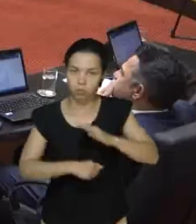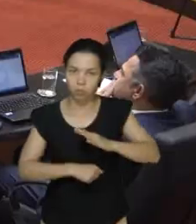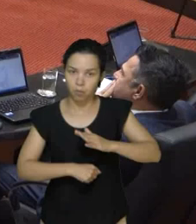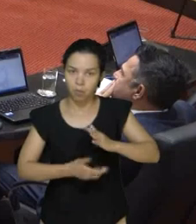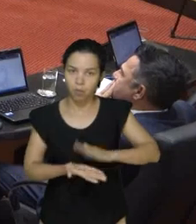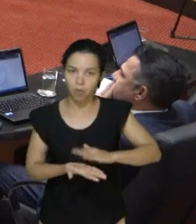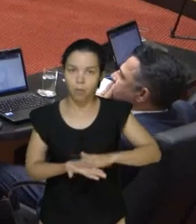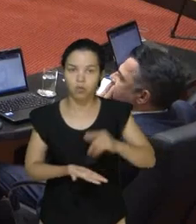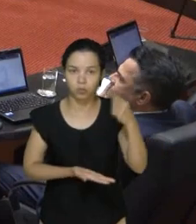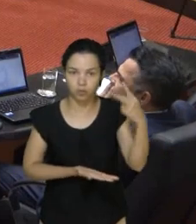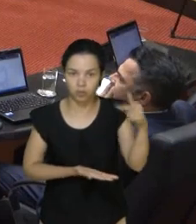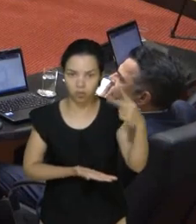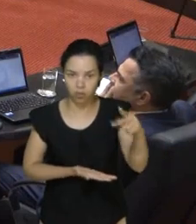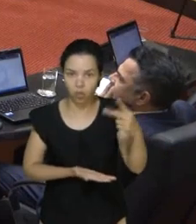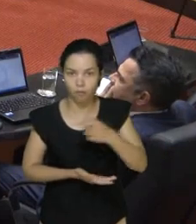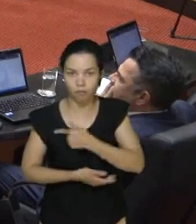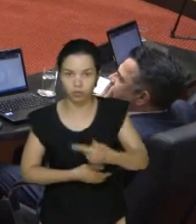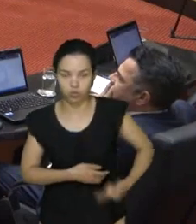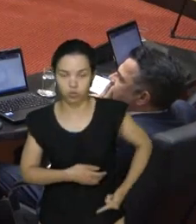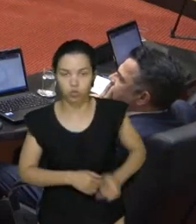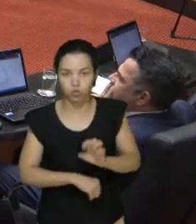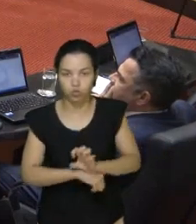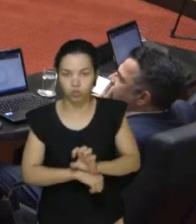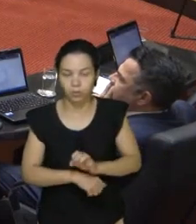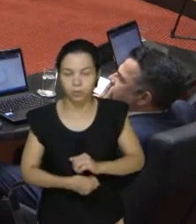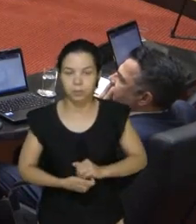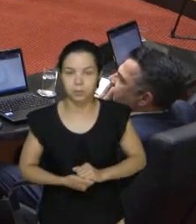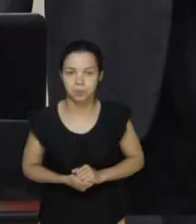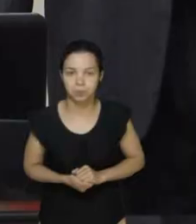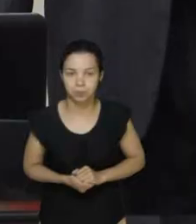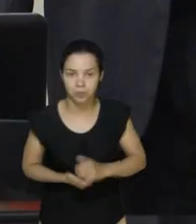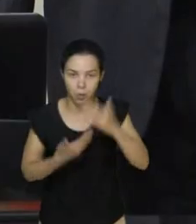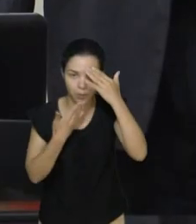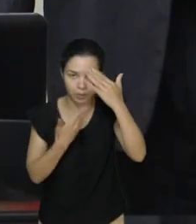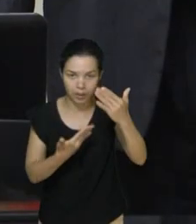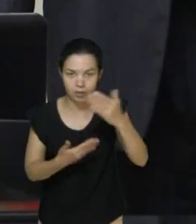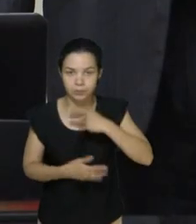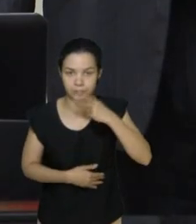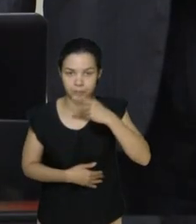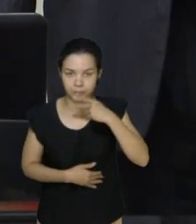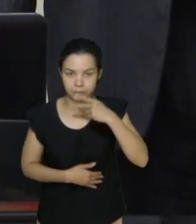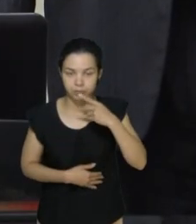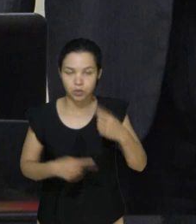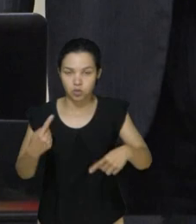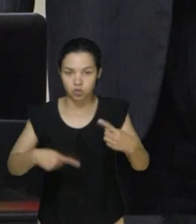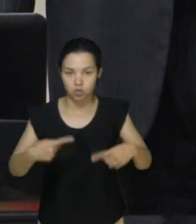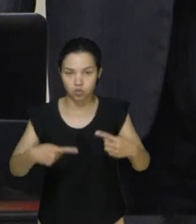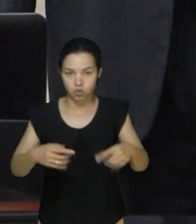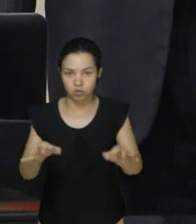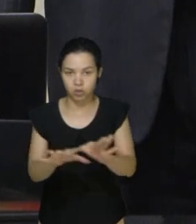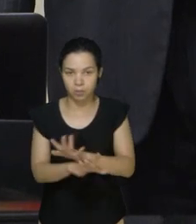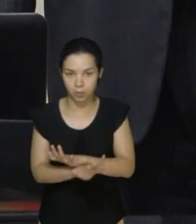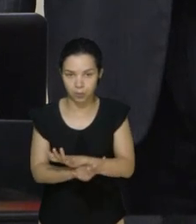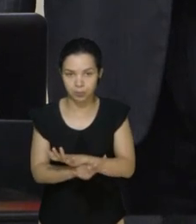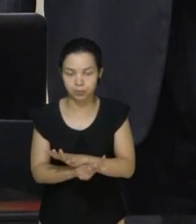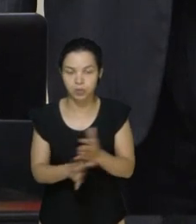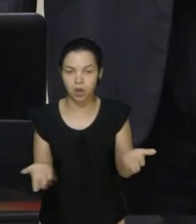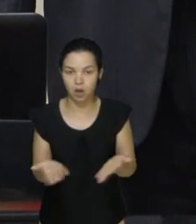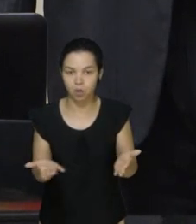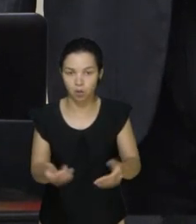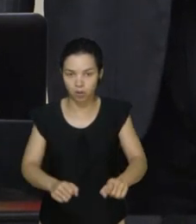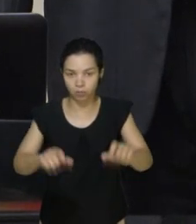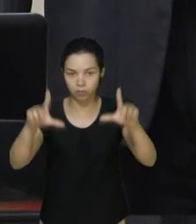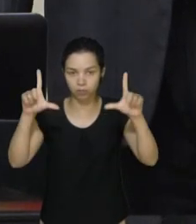presidente. Obrigado, deputado Kennedy Nunes. Não havendo mais quem queira discutir, solicito a assessoria que possa abrir o painel